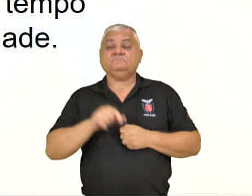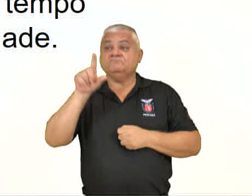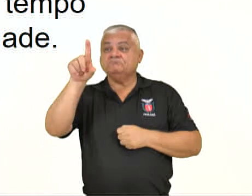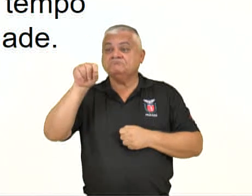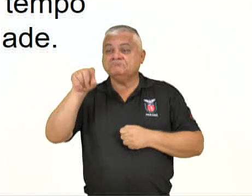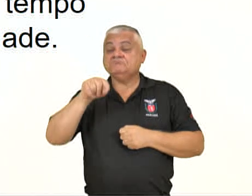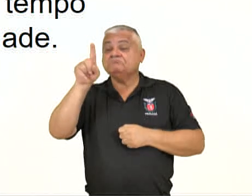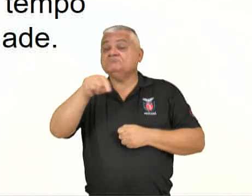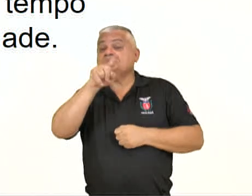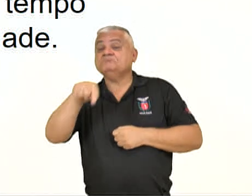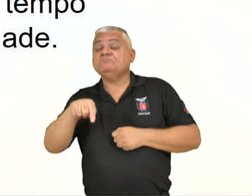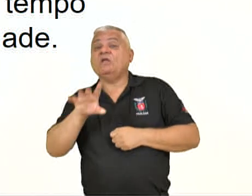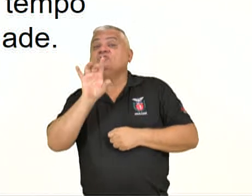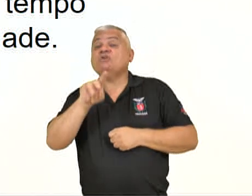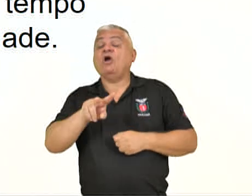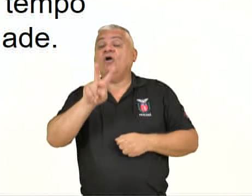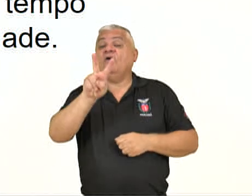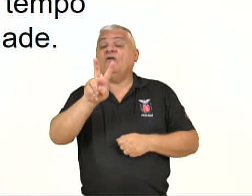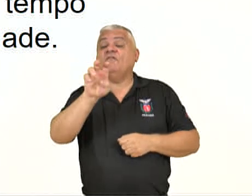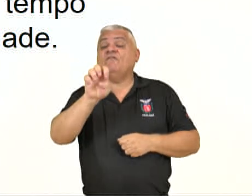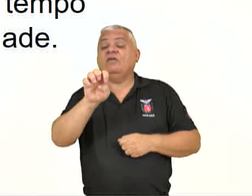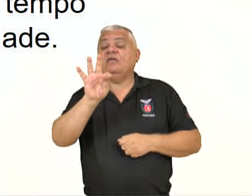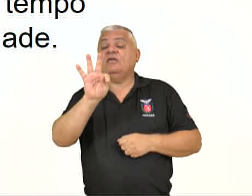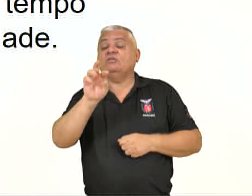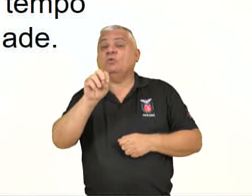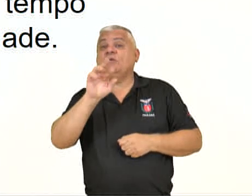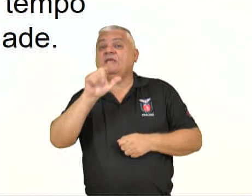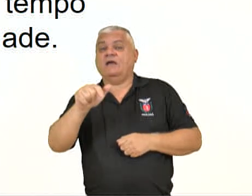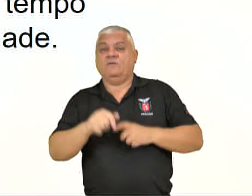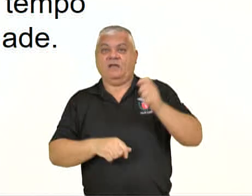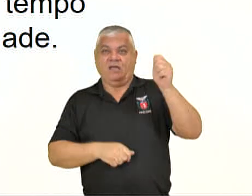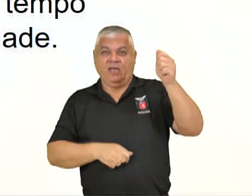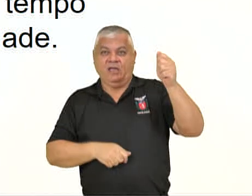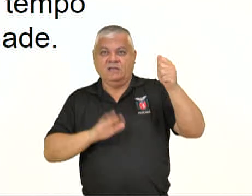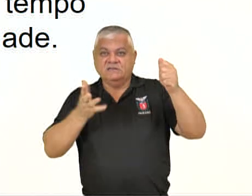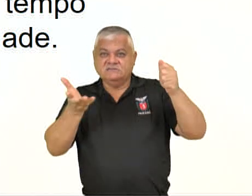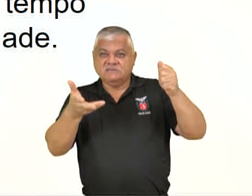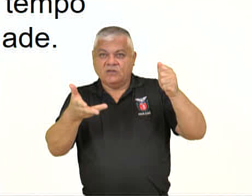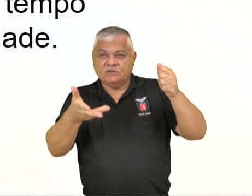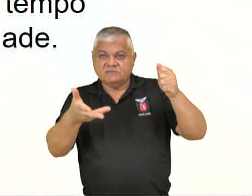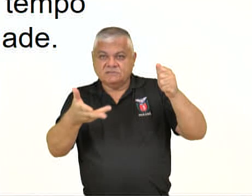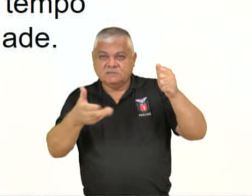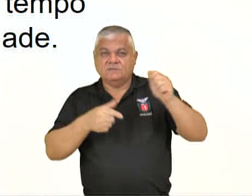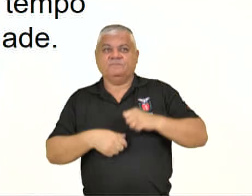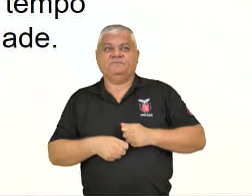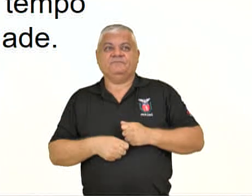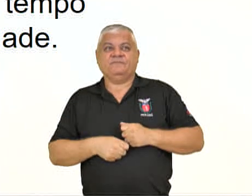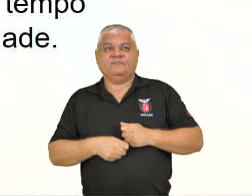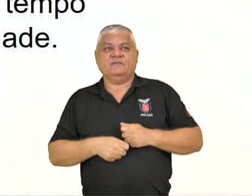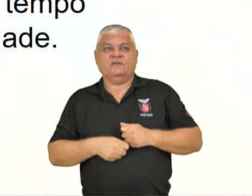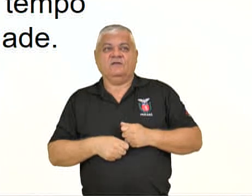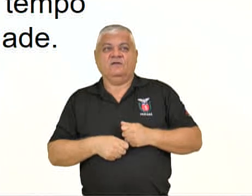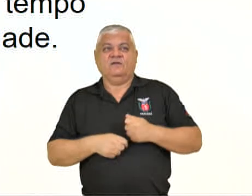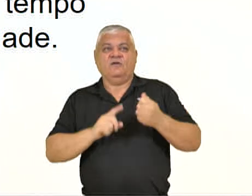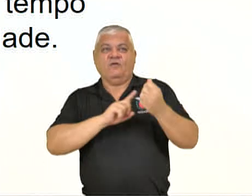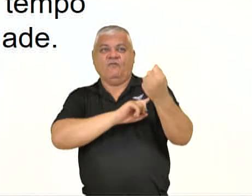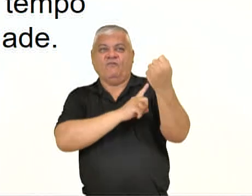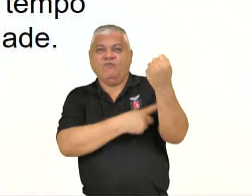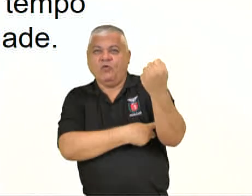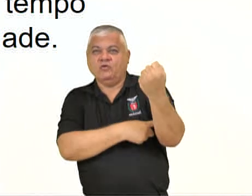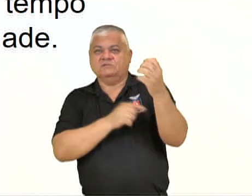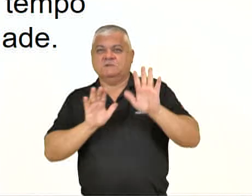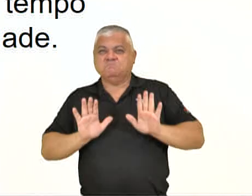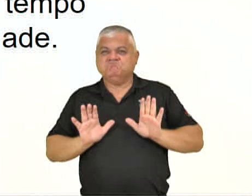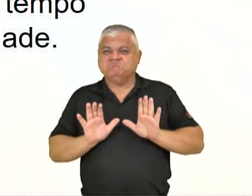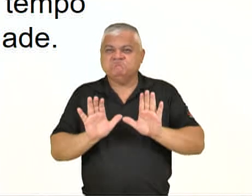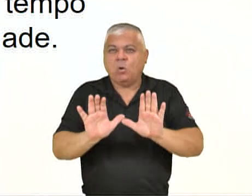apenas grandezas vetoriais. Item A. Aceleração, velocidade, força, impulso, empuxo